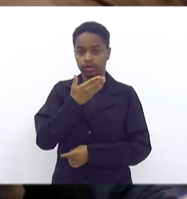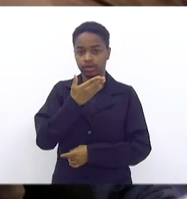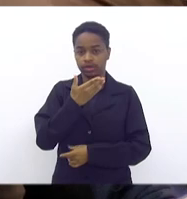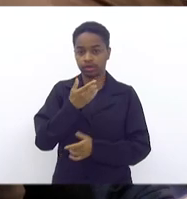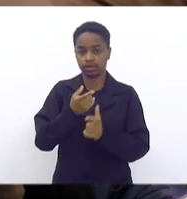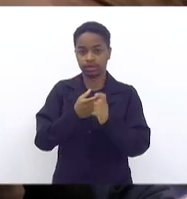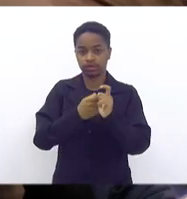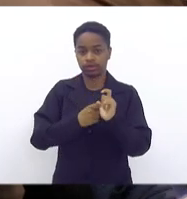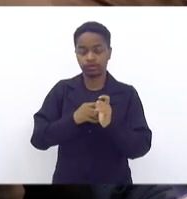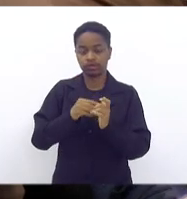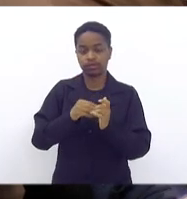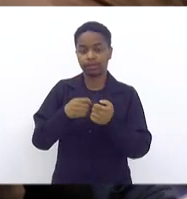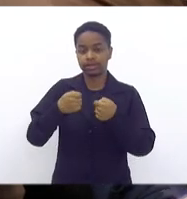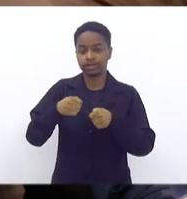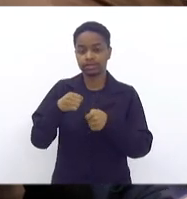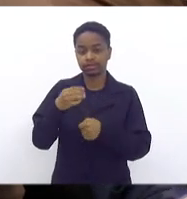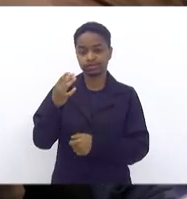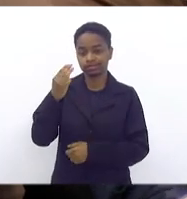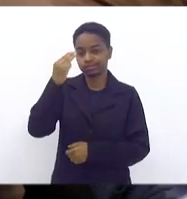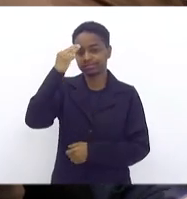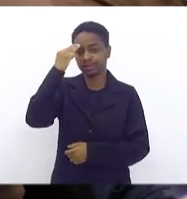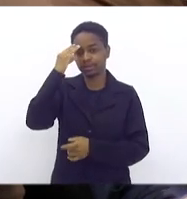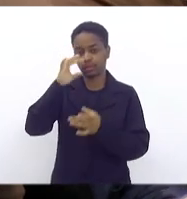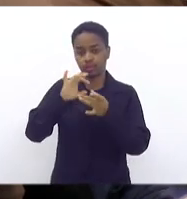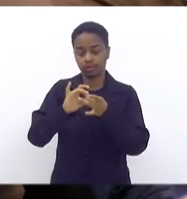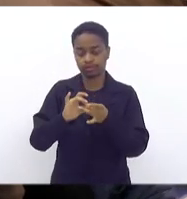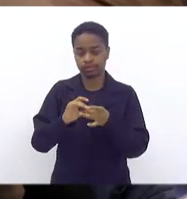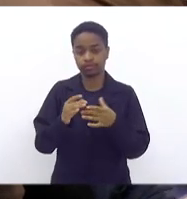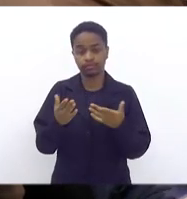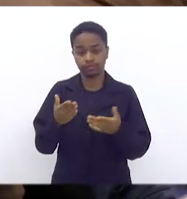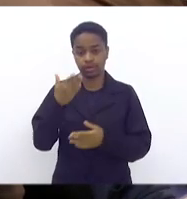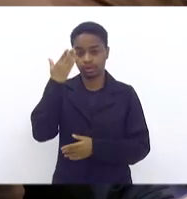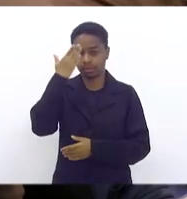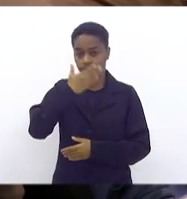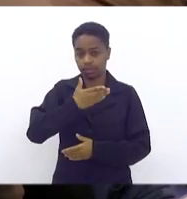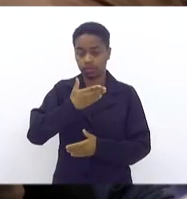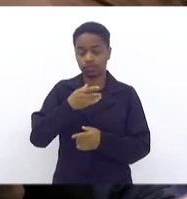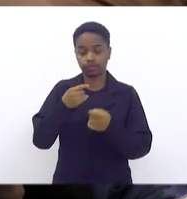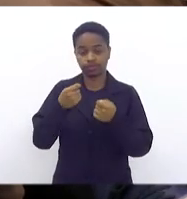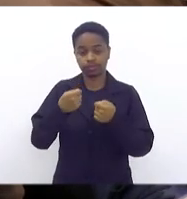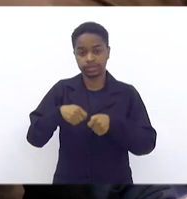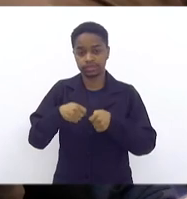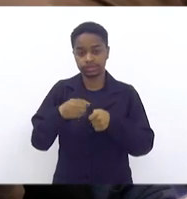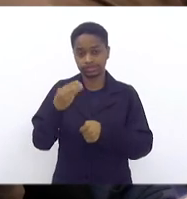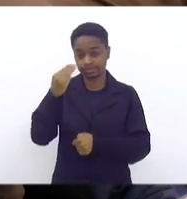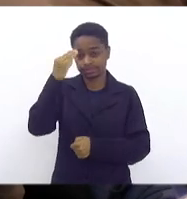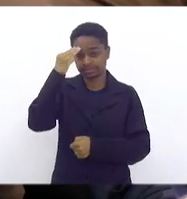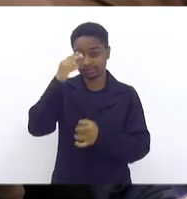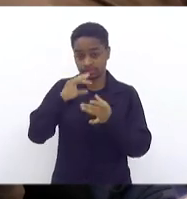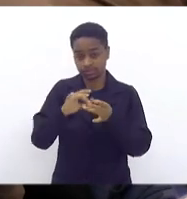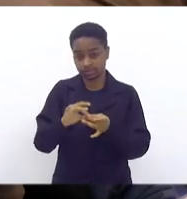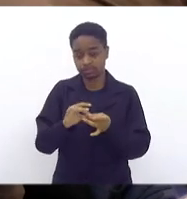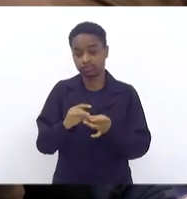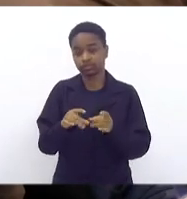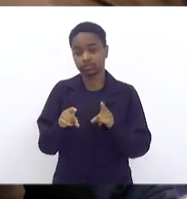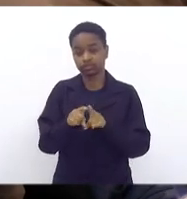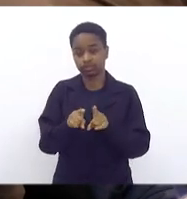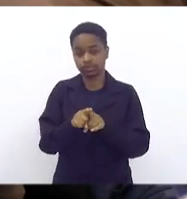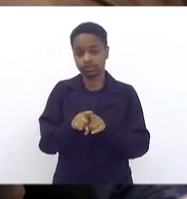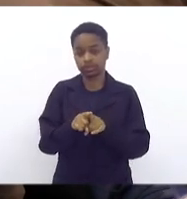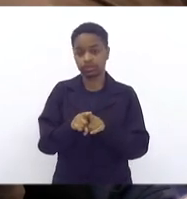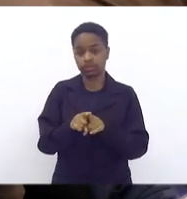dependentes da memória provas dependentes da memória Ah que se com as quais também se